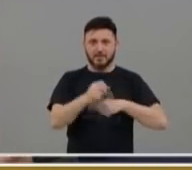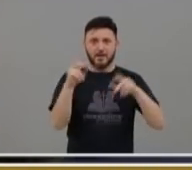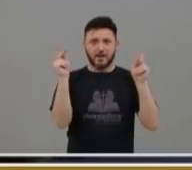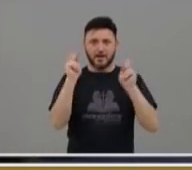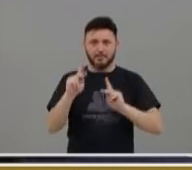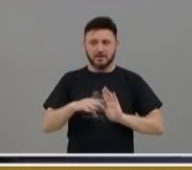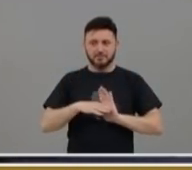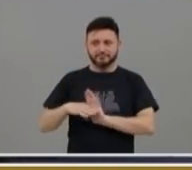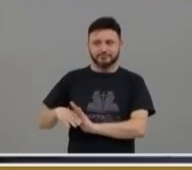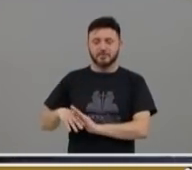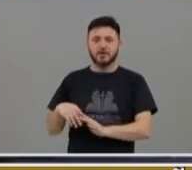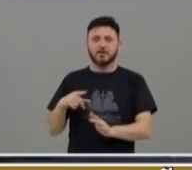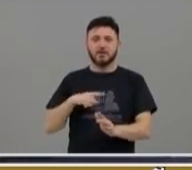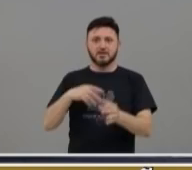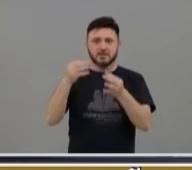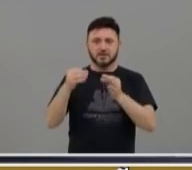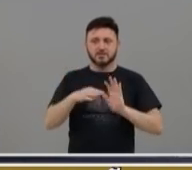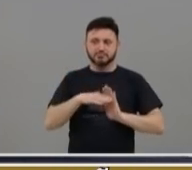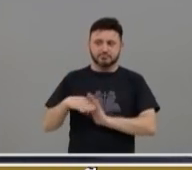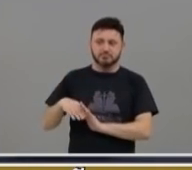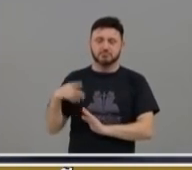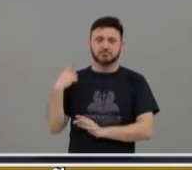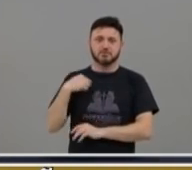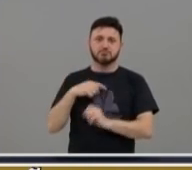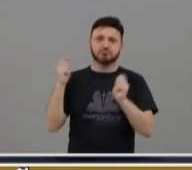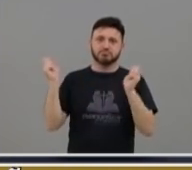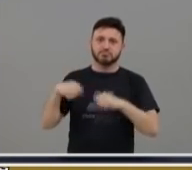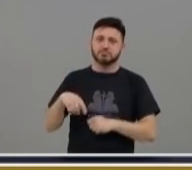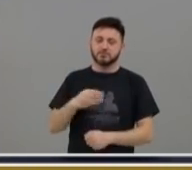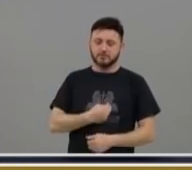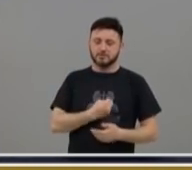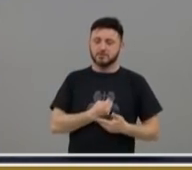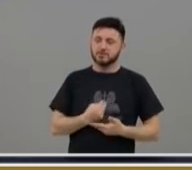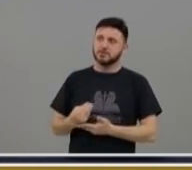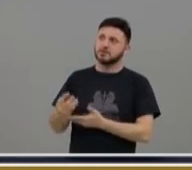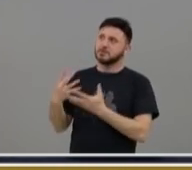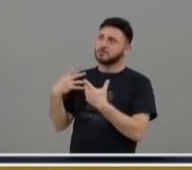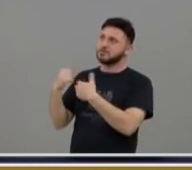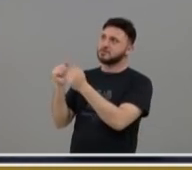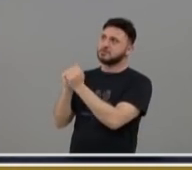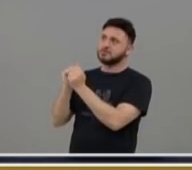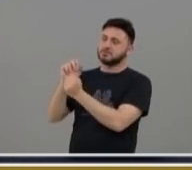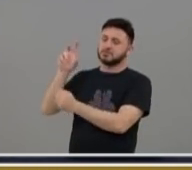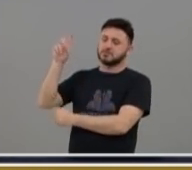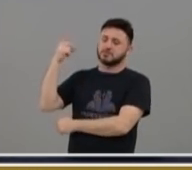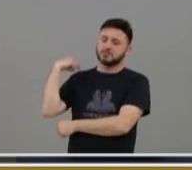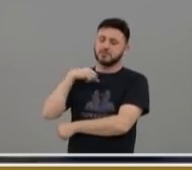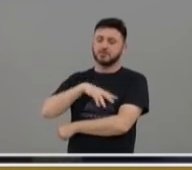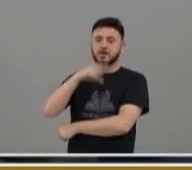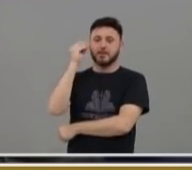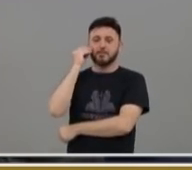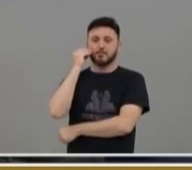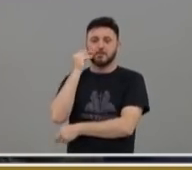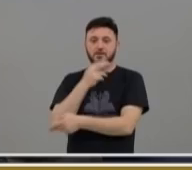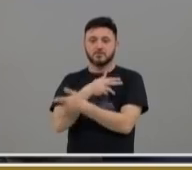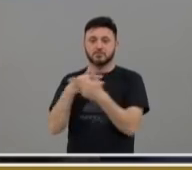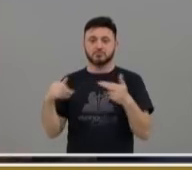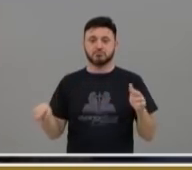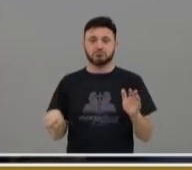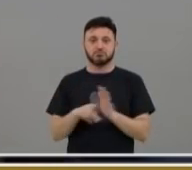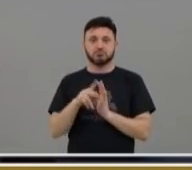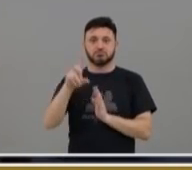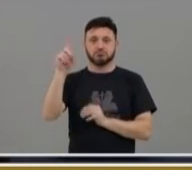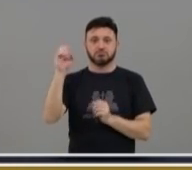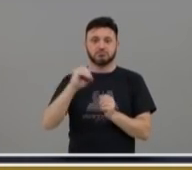que vai tirando a certeza de nos poder abandonar diante dele e experimentar aquilo que só ele pode